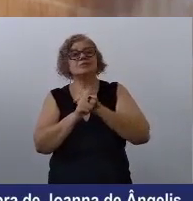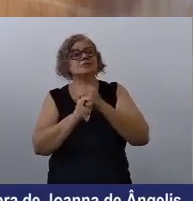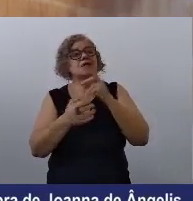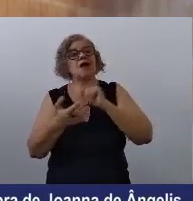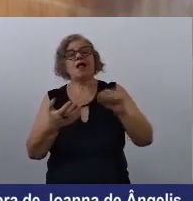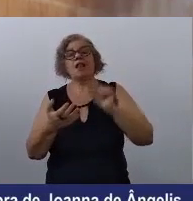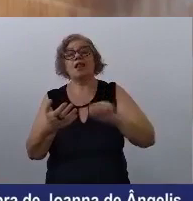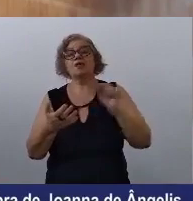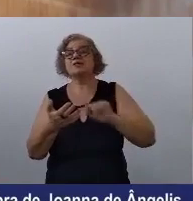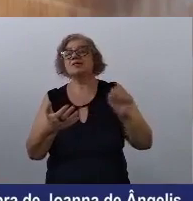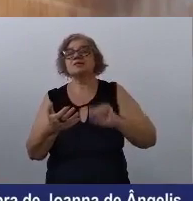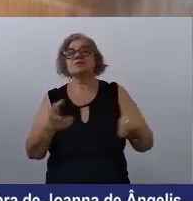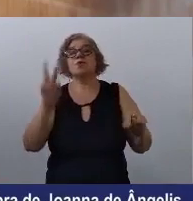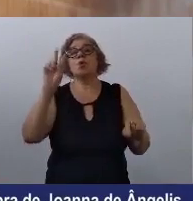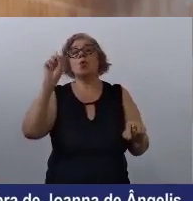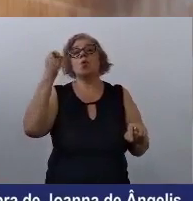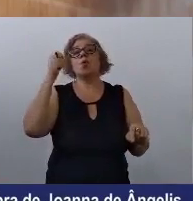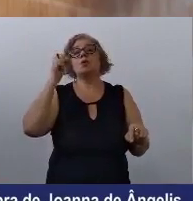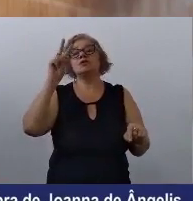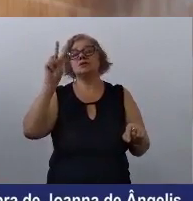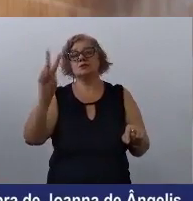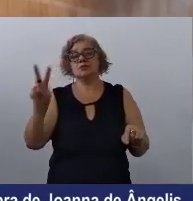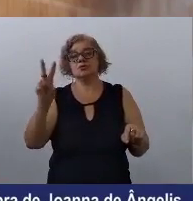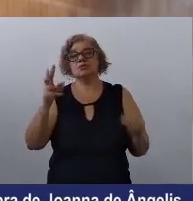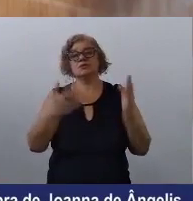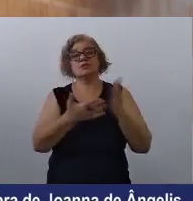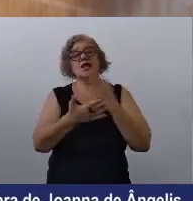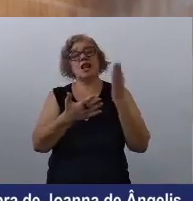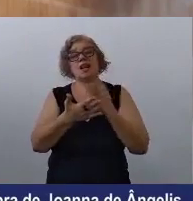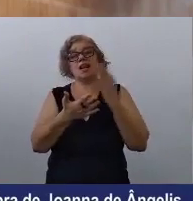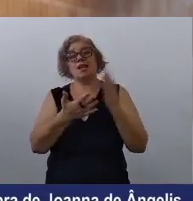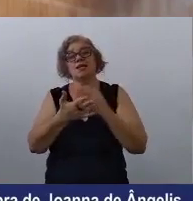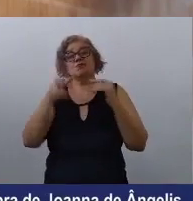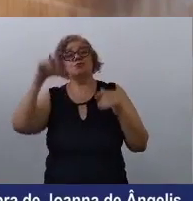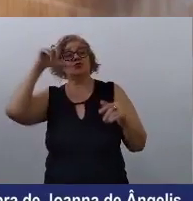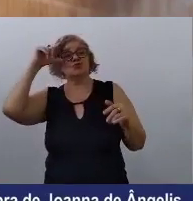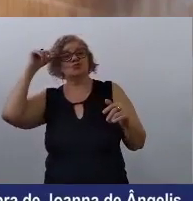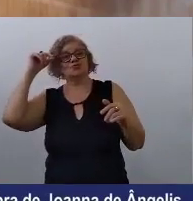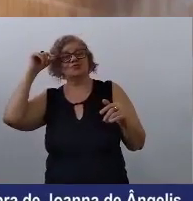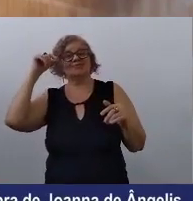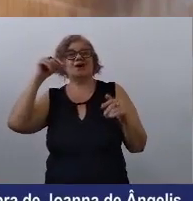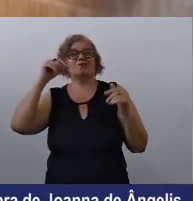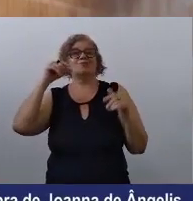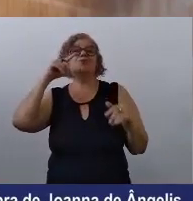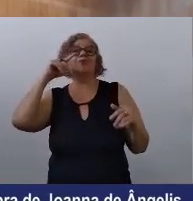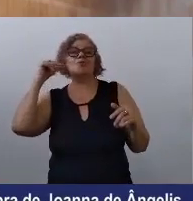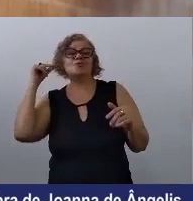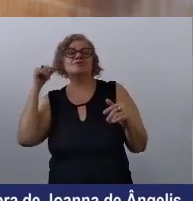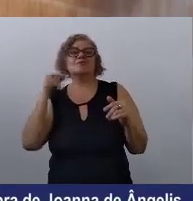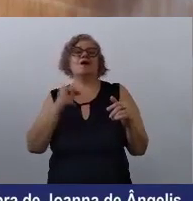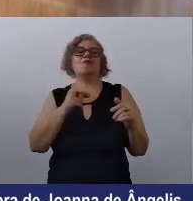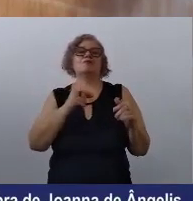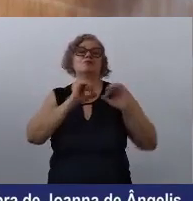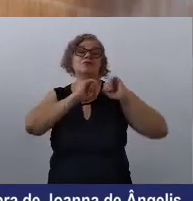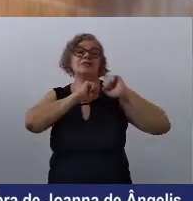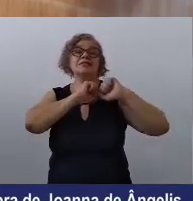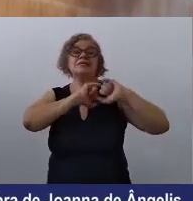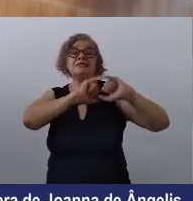escreveu 82 livros com Divaldo, sempre trazendo orientações